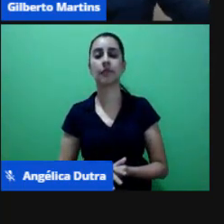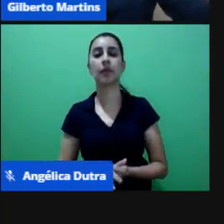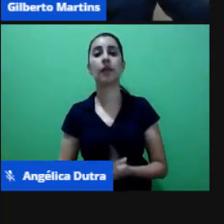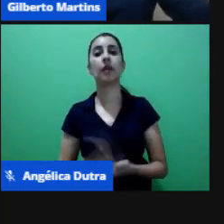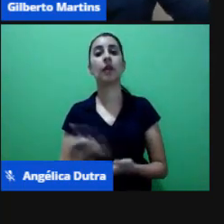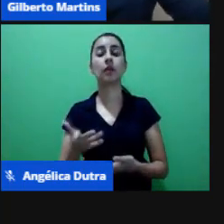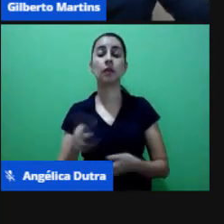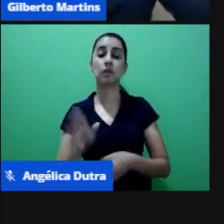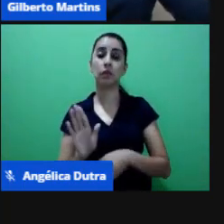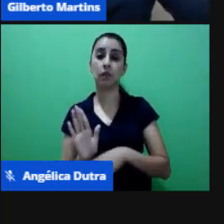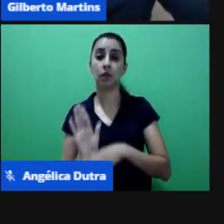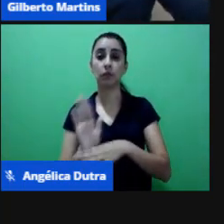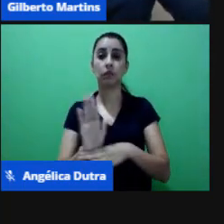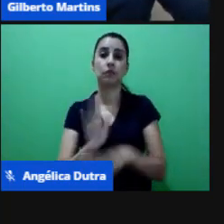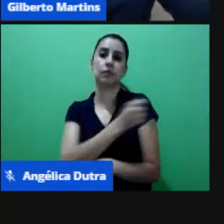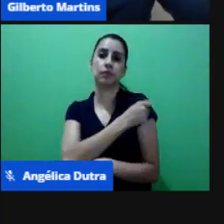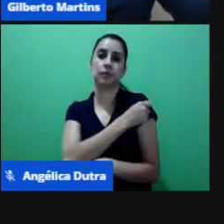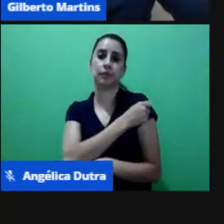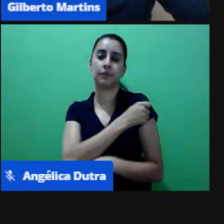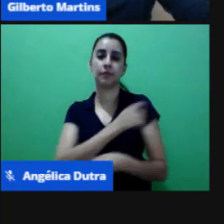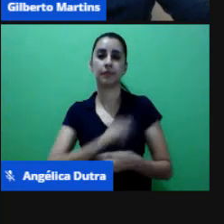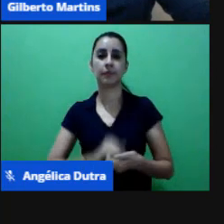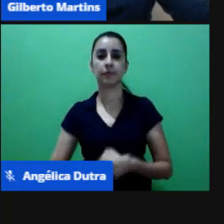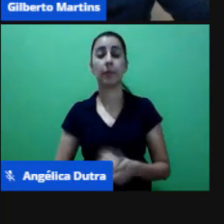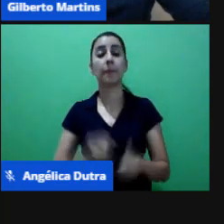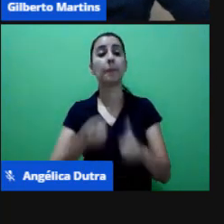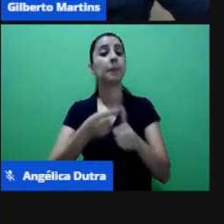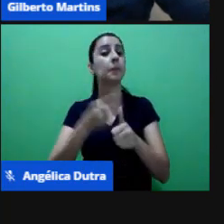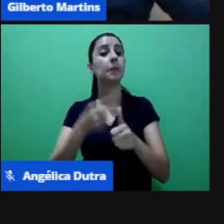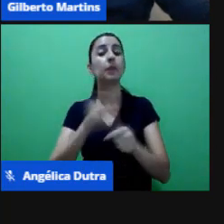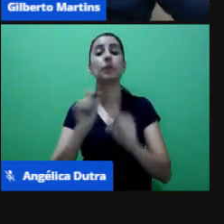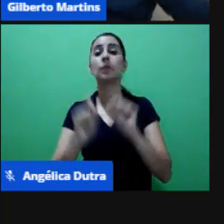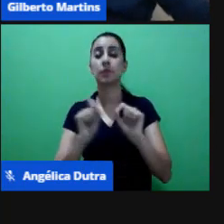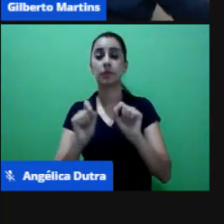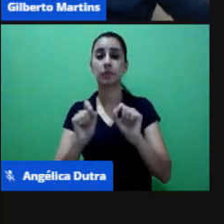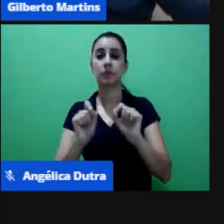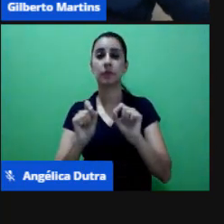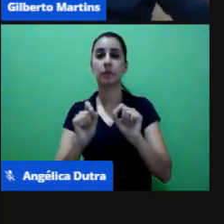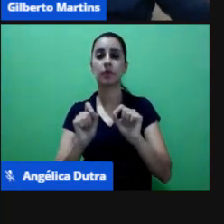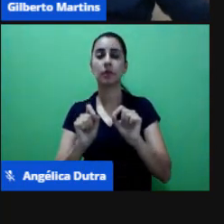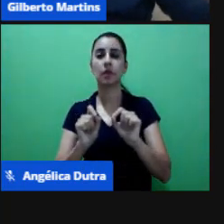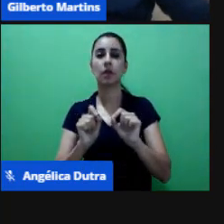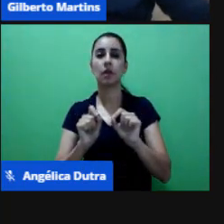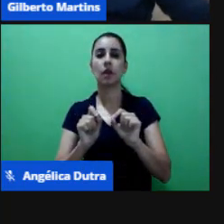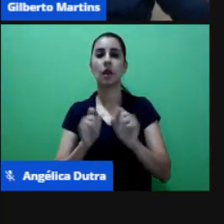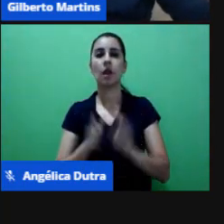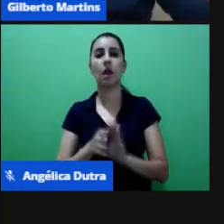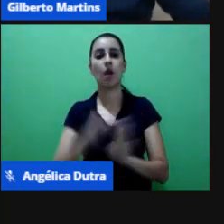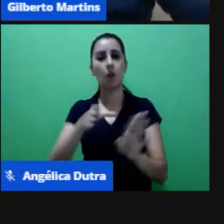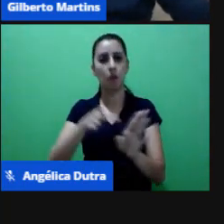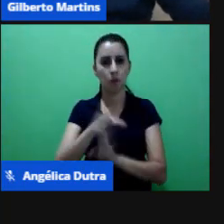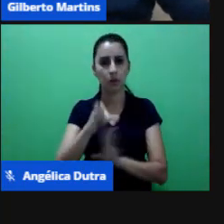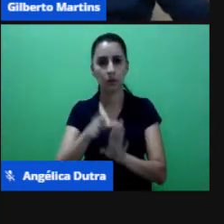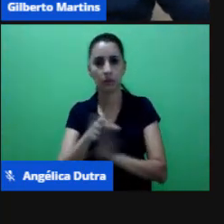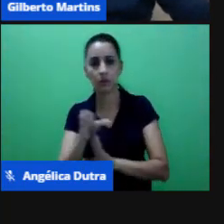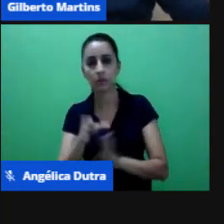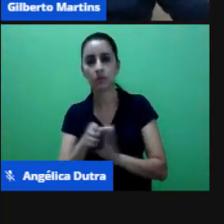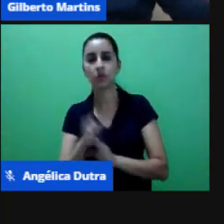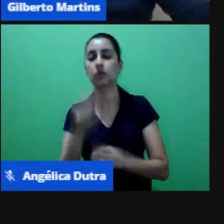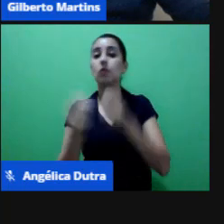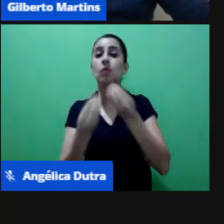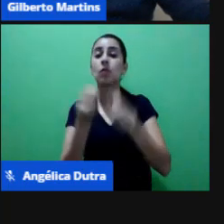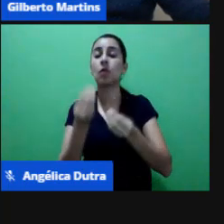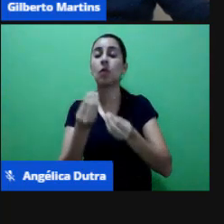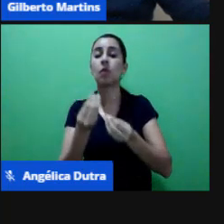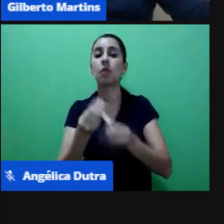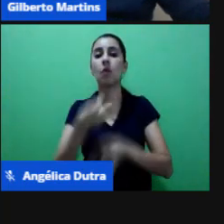nesse processo. O primeiro momento vai ser o quê? As orientações de aplicação, ela será